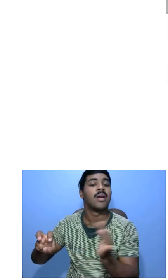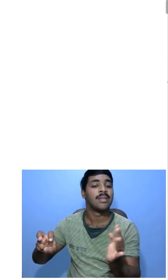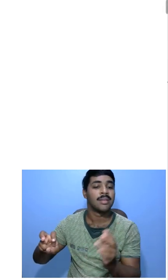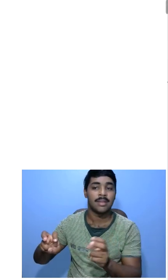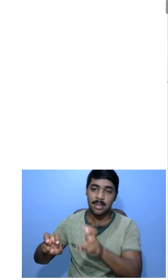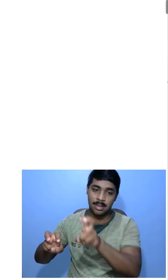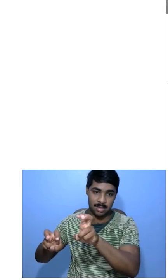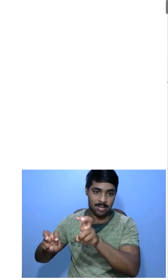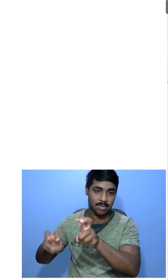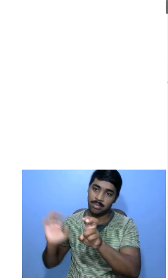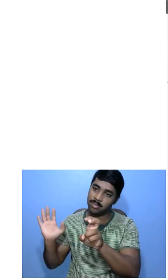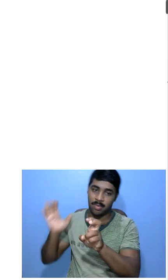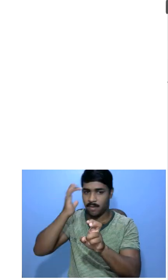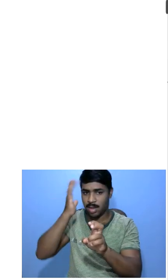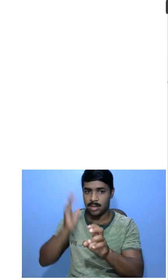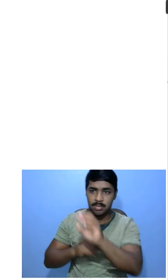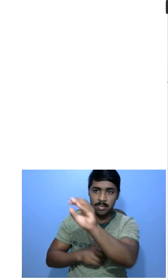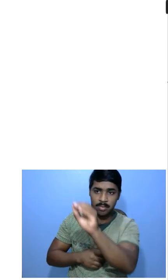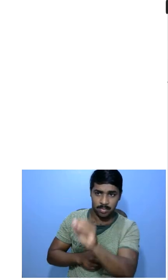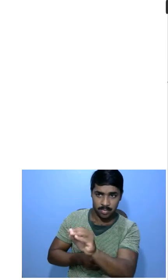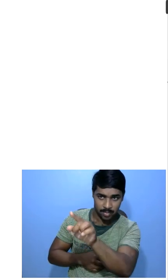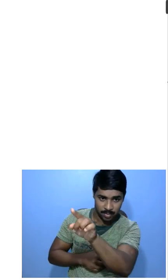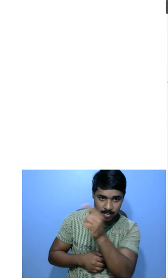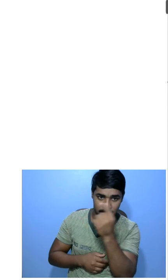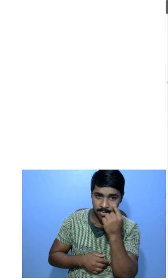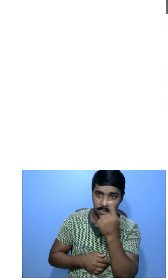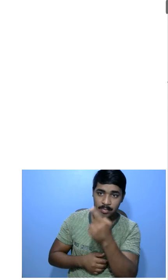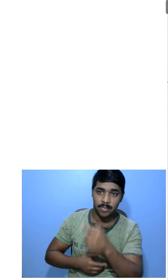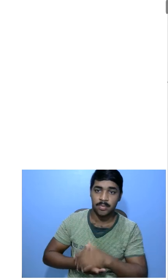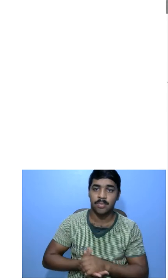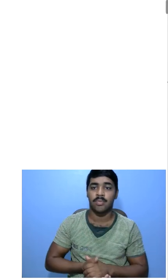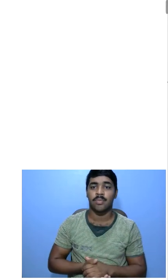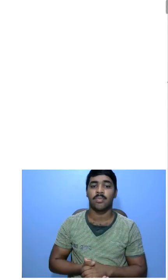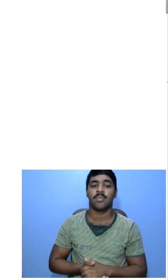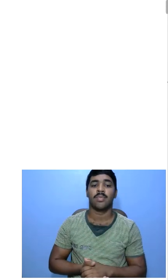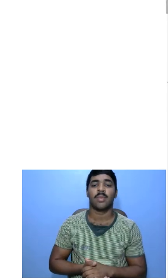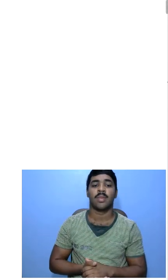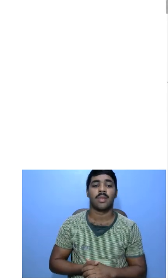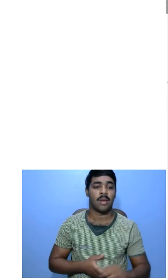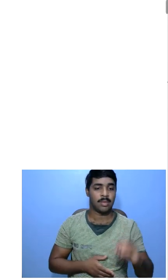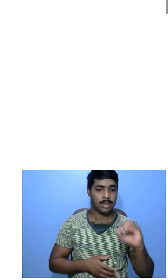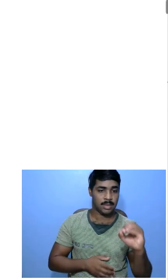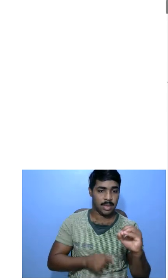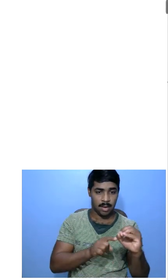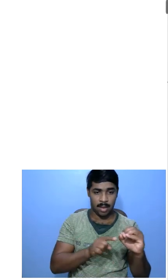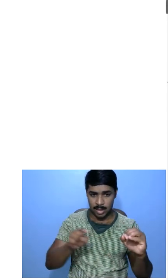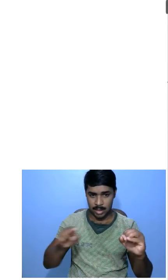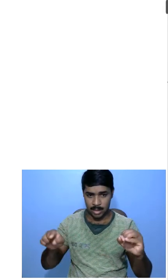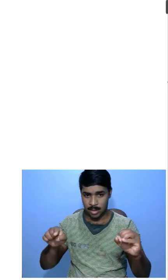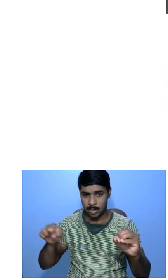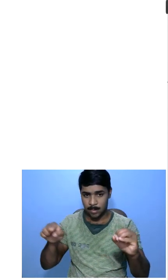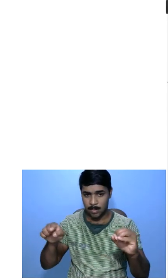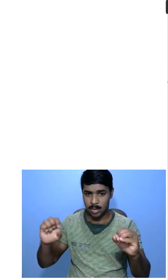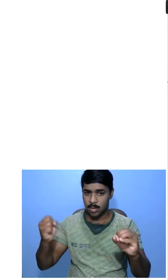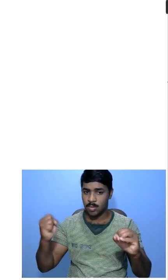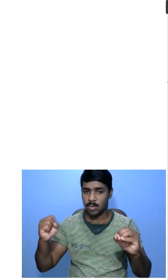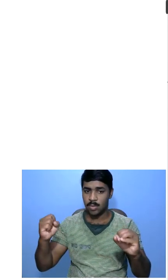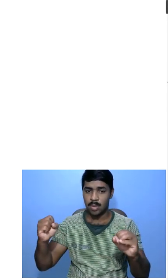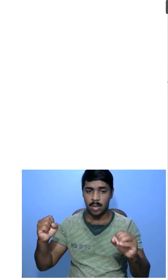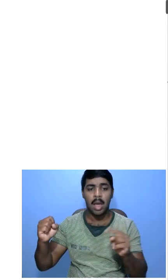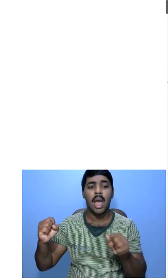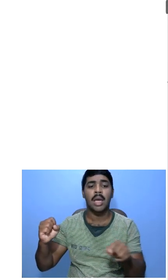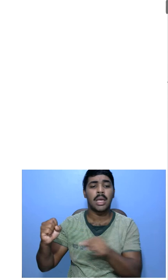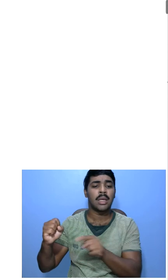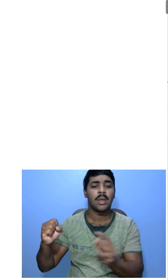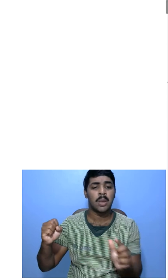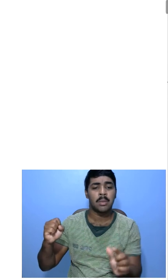Mais 1 menos, aí o módulo de menos 8, o menos 8 está quantas unidades de distância do zero? 8